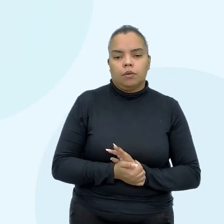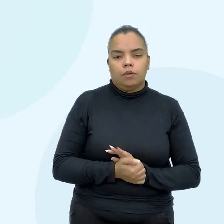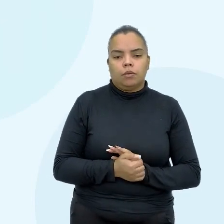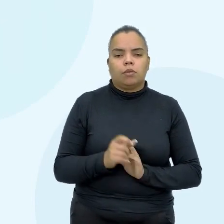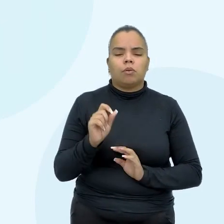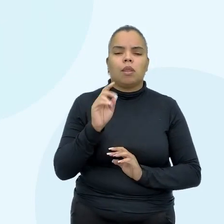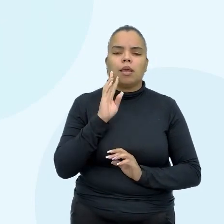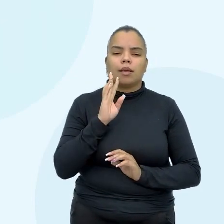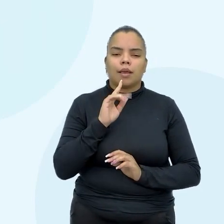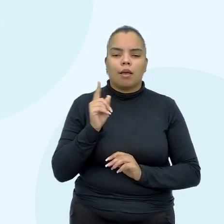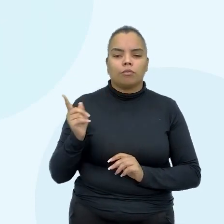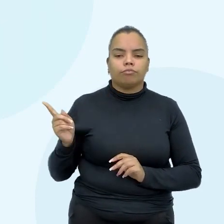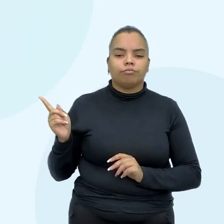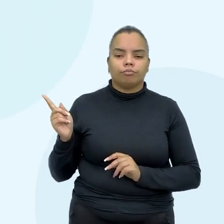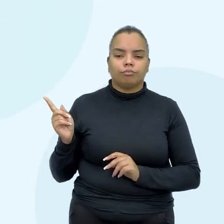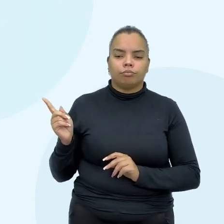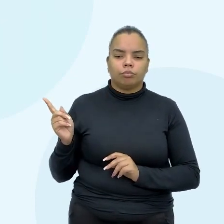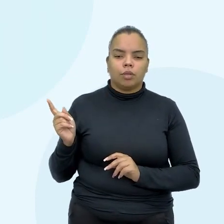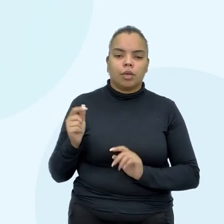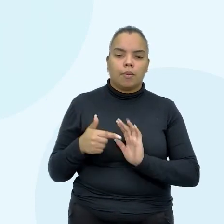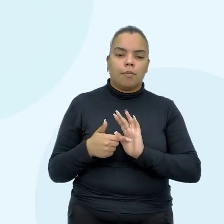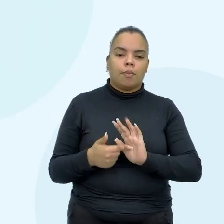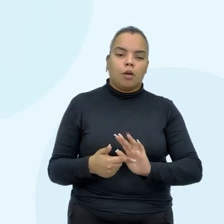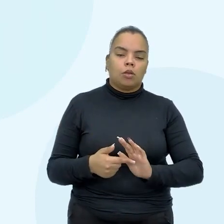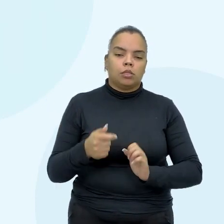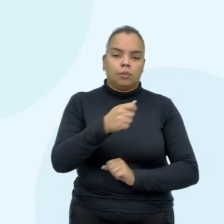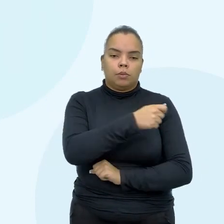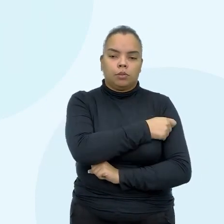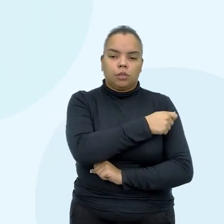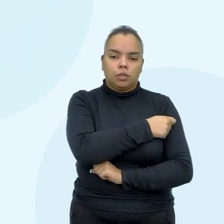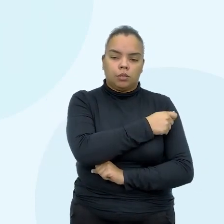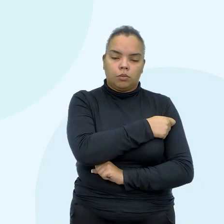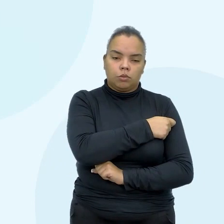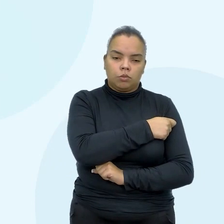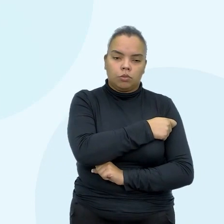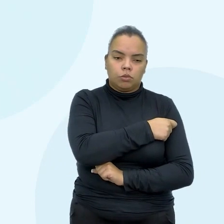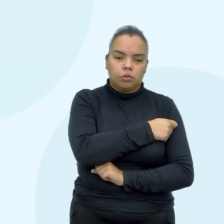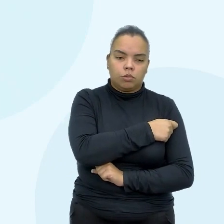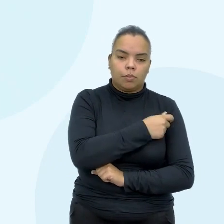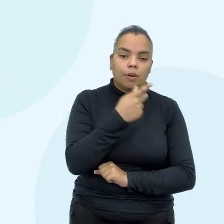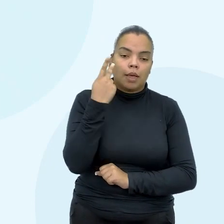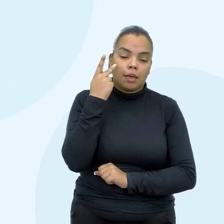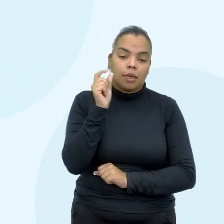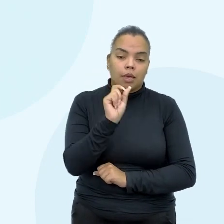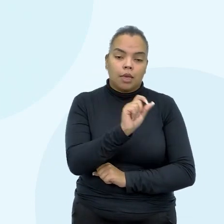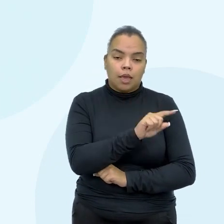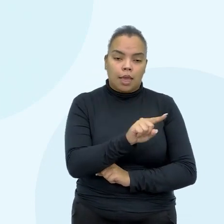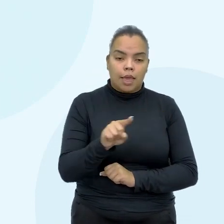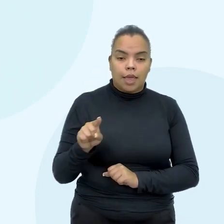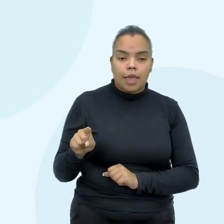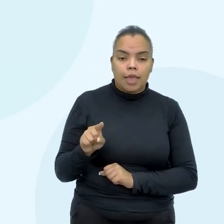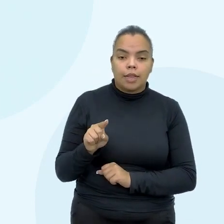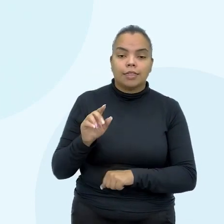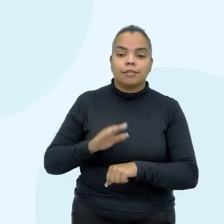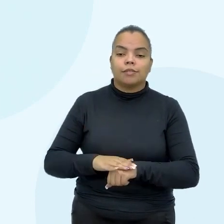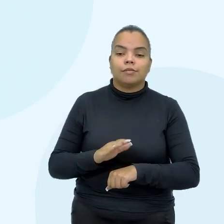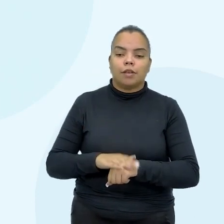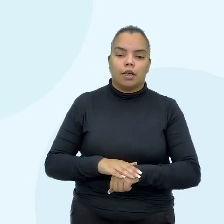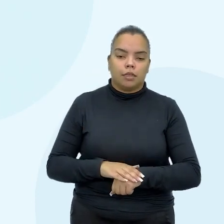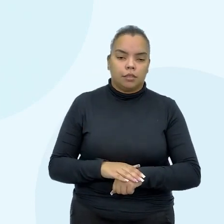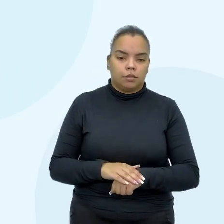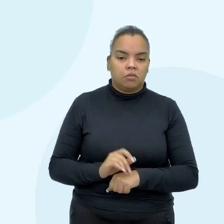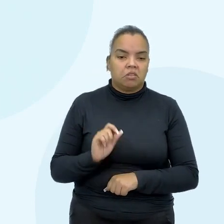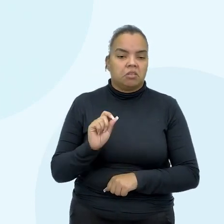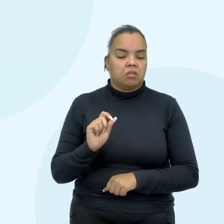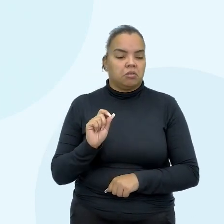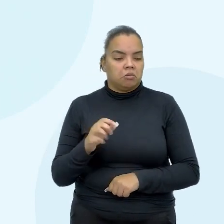dessa fórmula, né, é que a gente mostra para os nossos estudantes para que eles determinem, né, por que